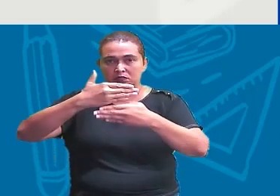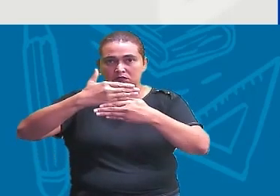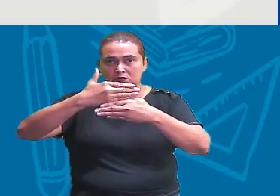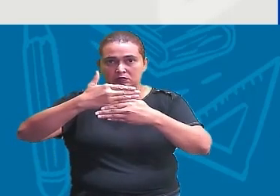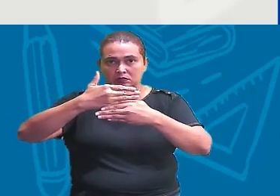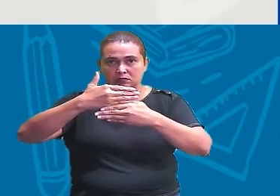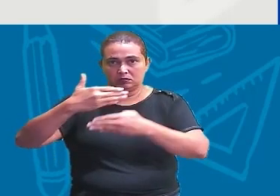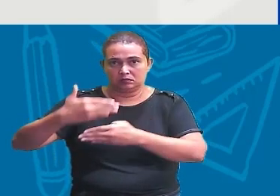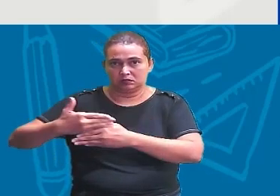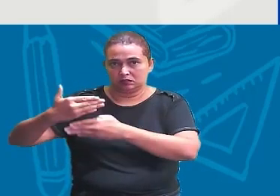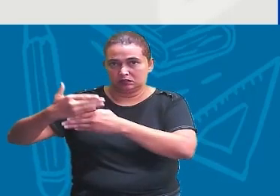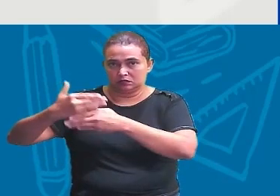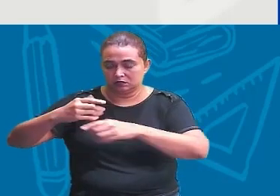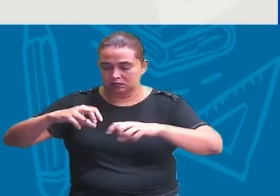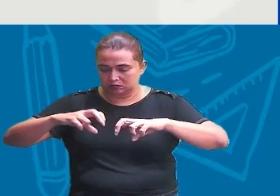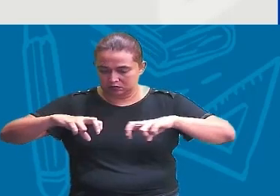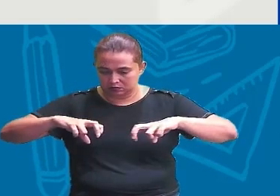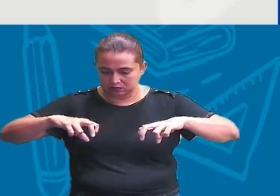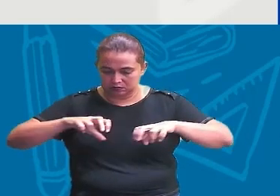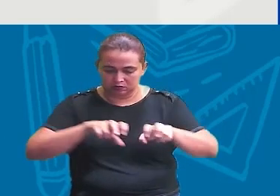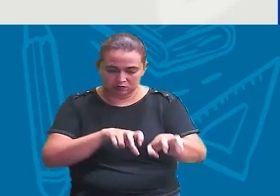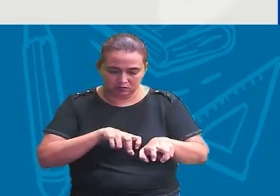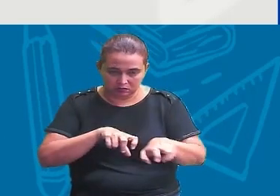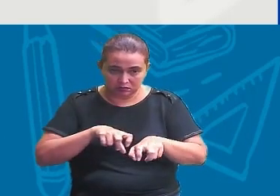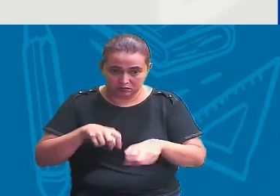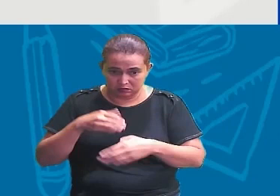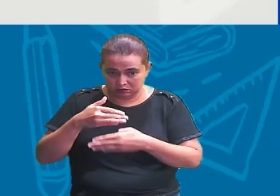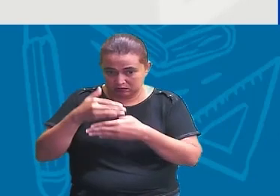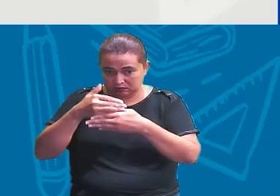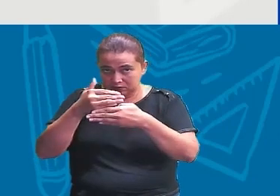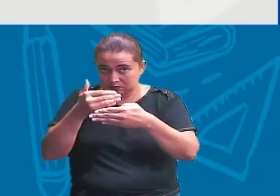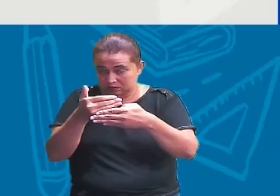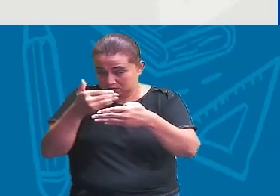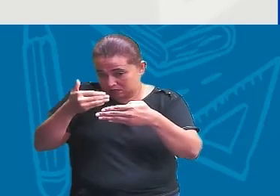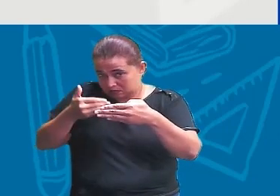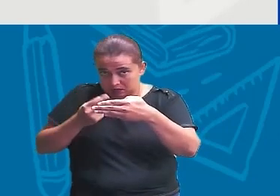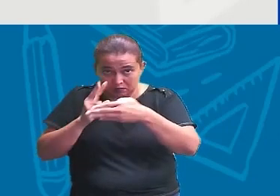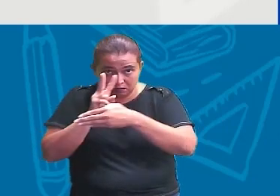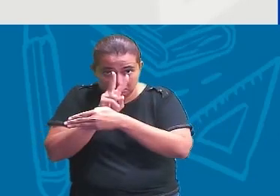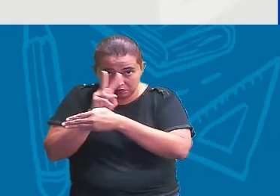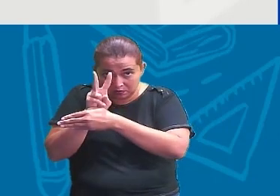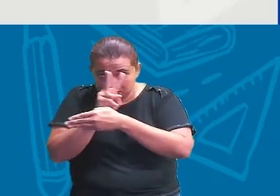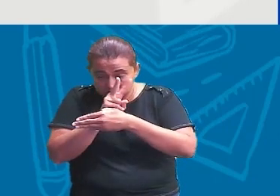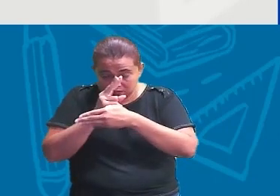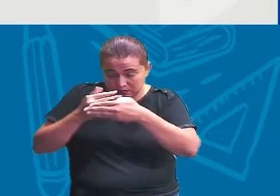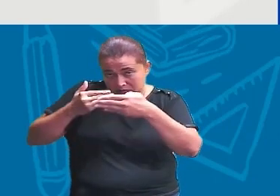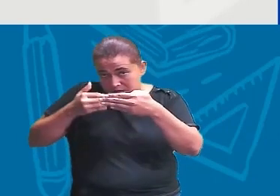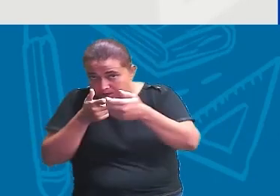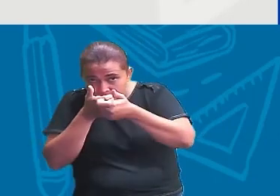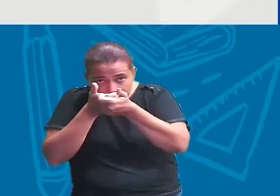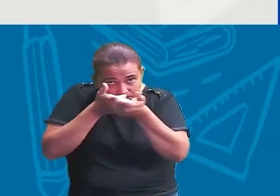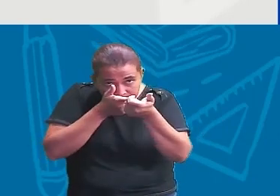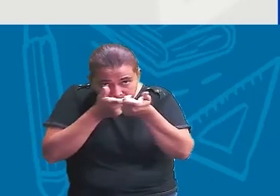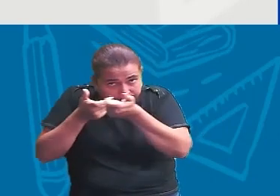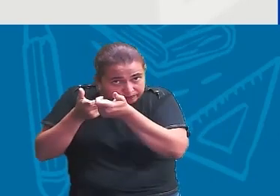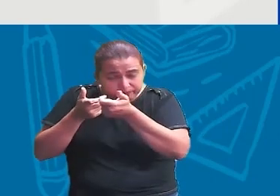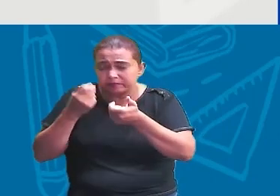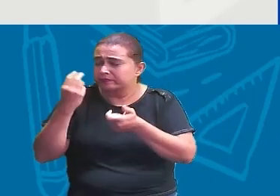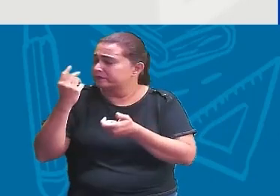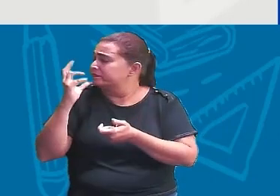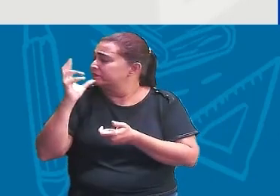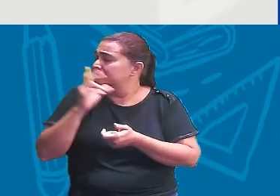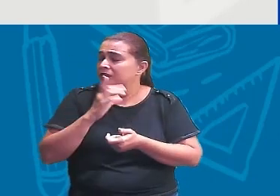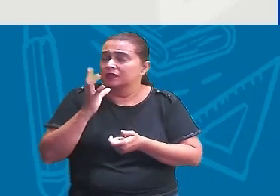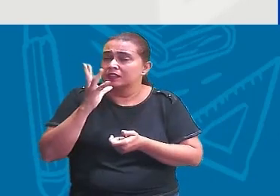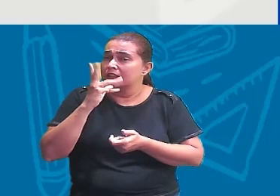centenas de dias entrincheirados, lutando pela conquista de pequenos pedaços de território. A fome e a doença também